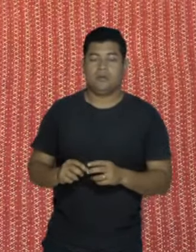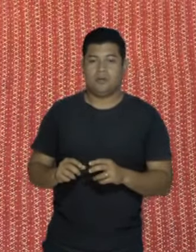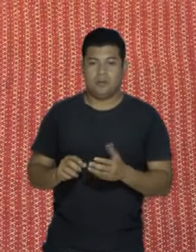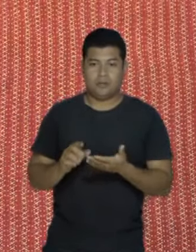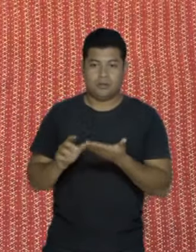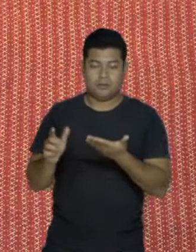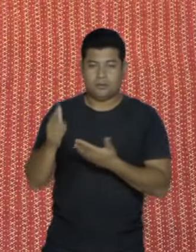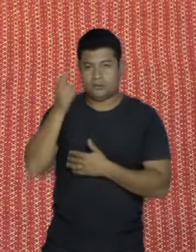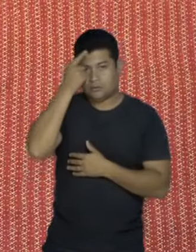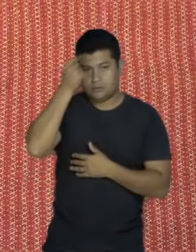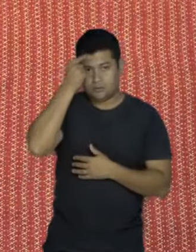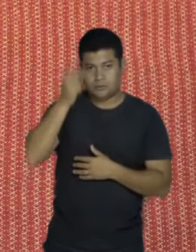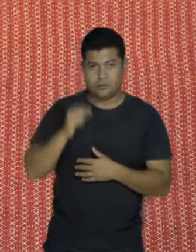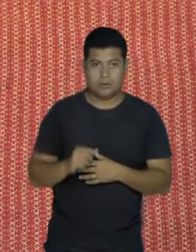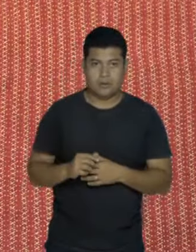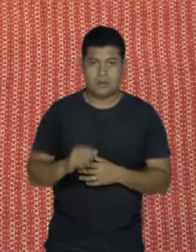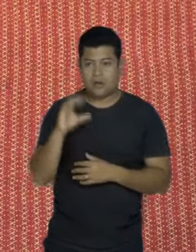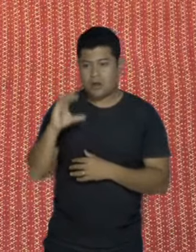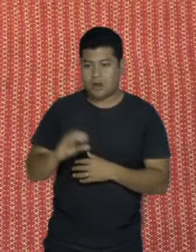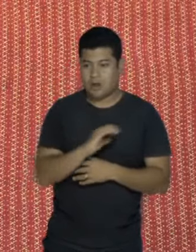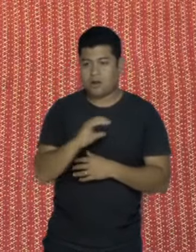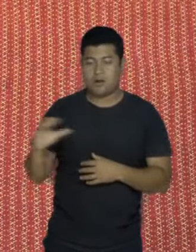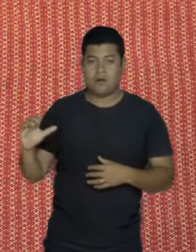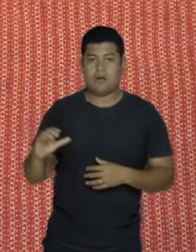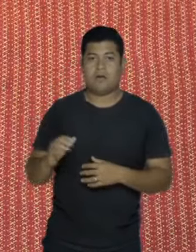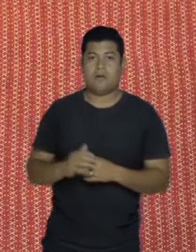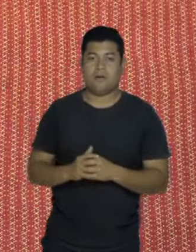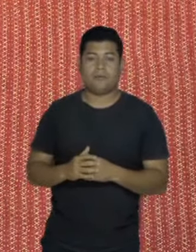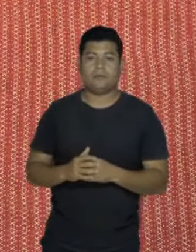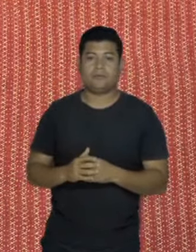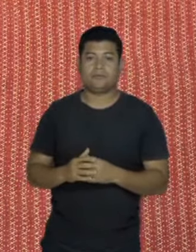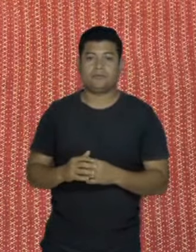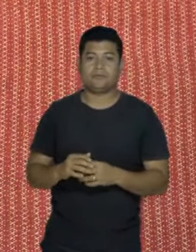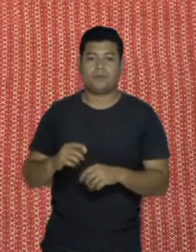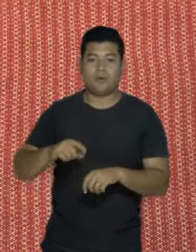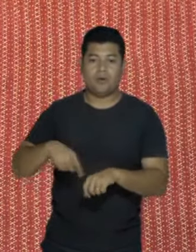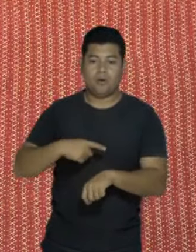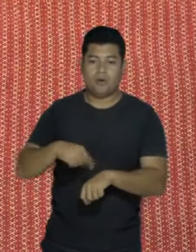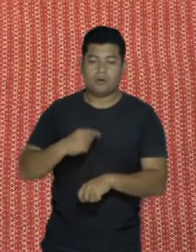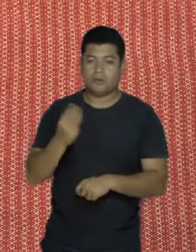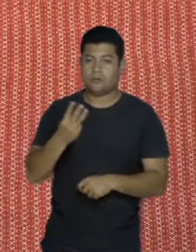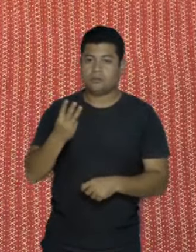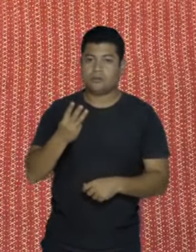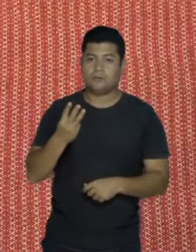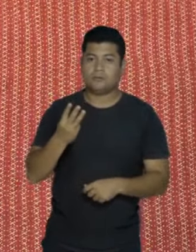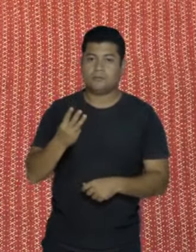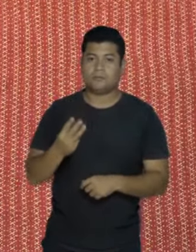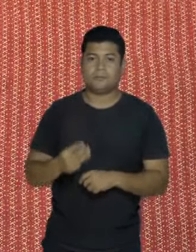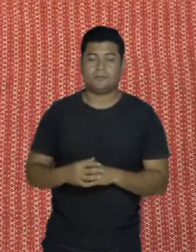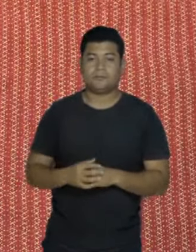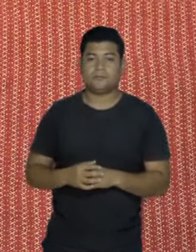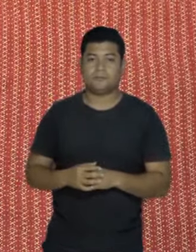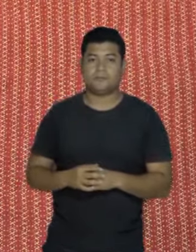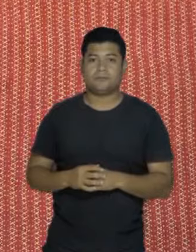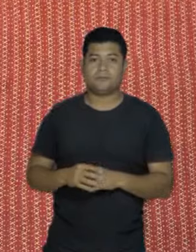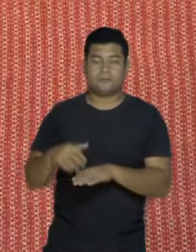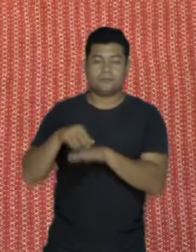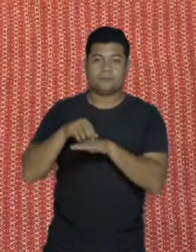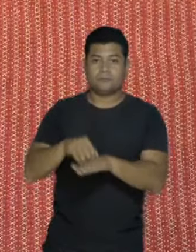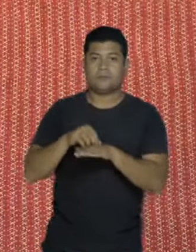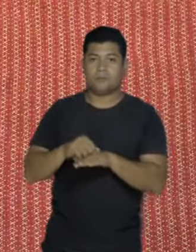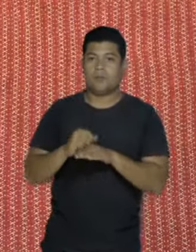no contraturno escolar com duração de três horas diária com transporte e